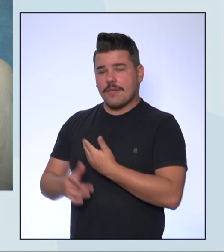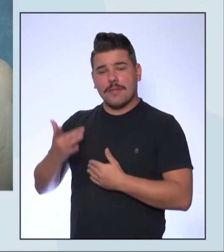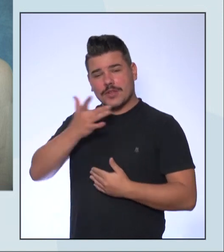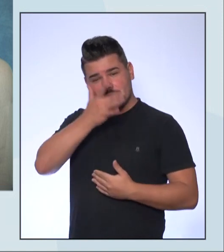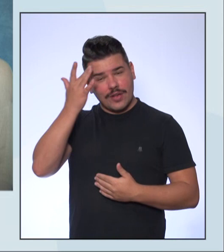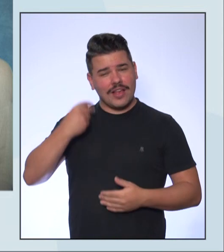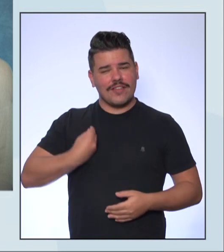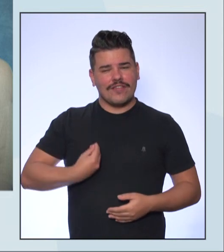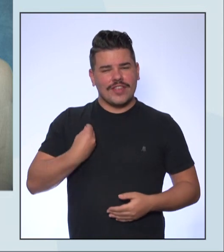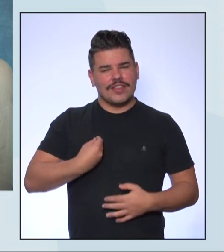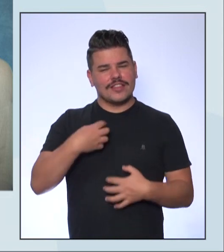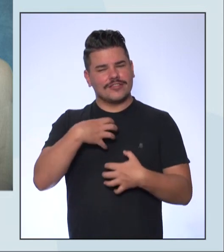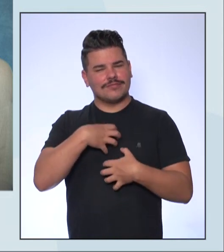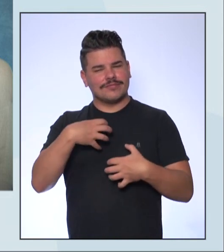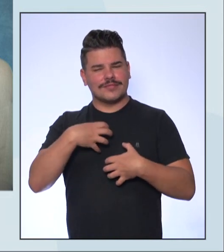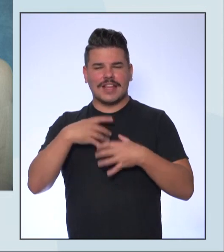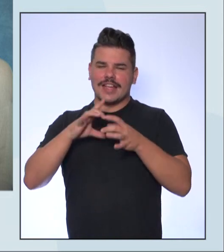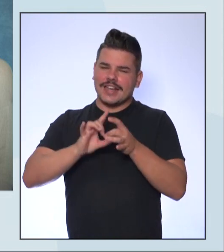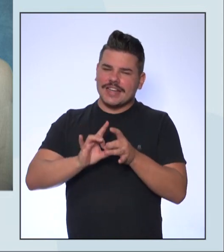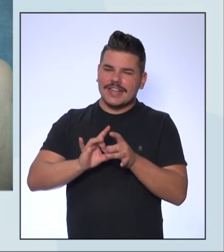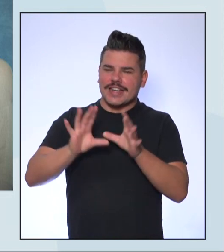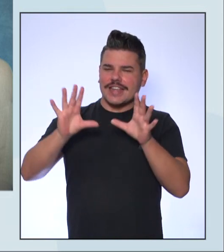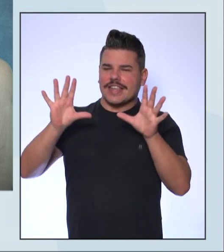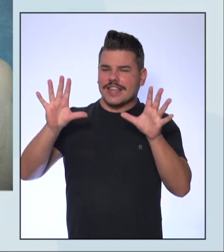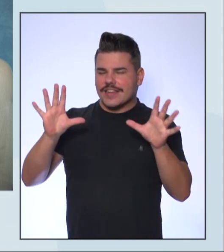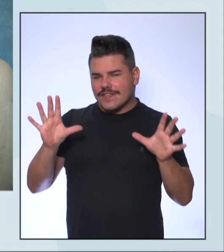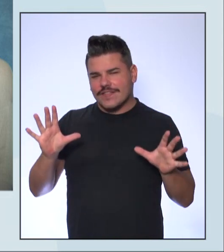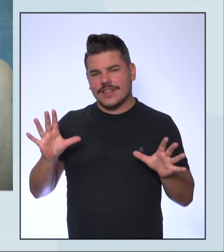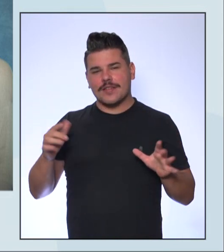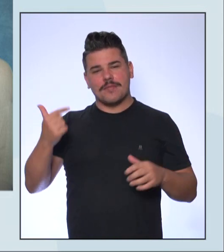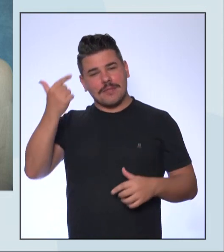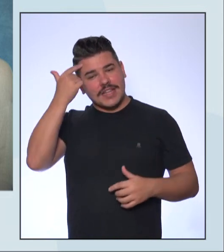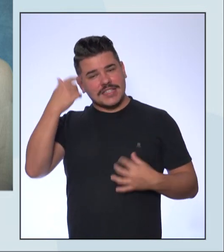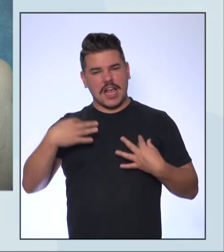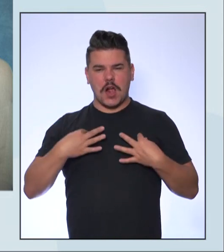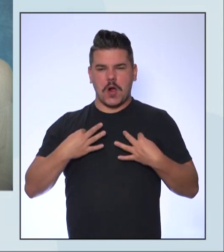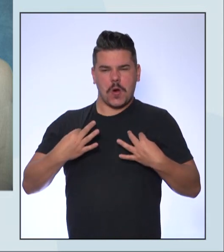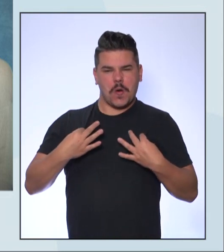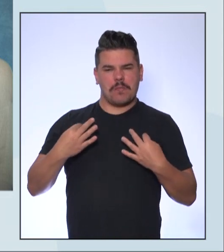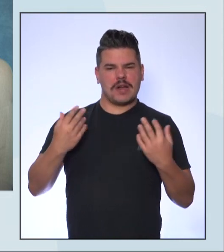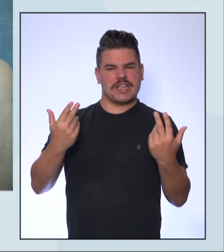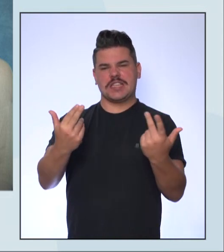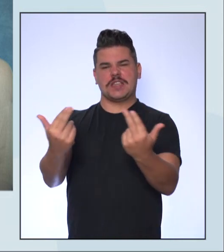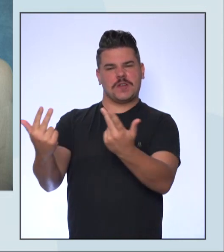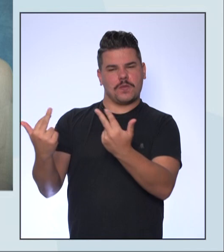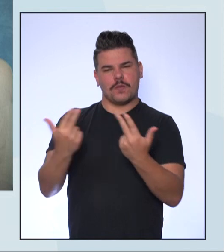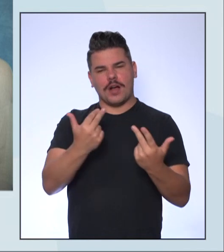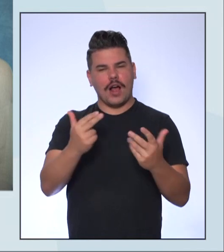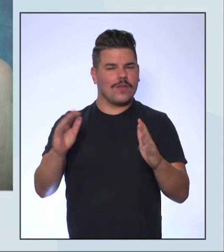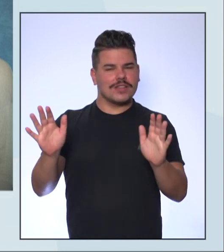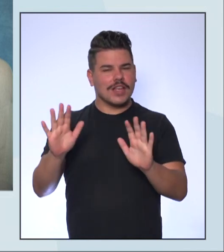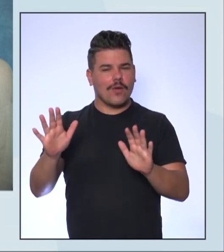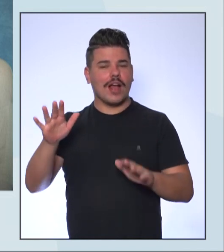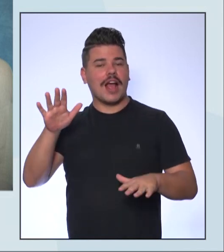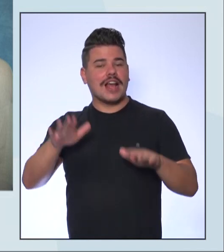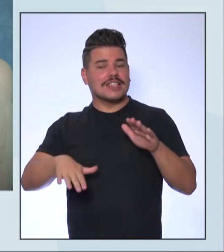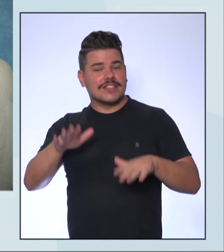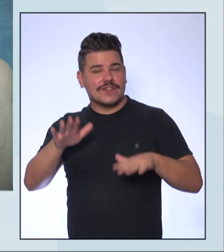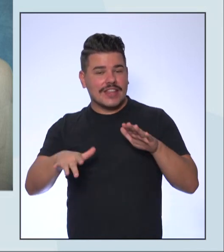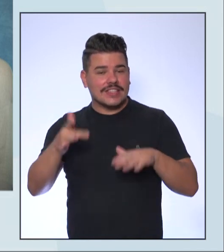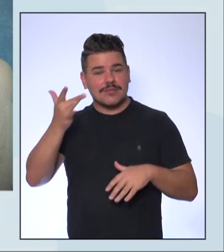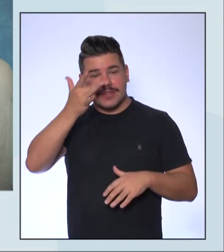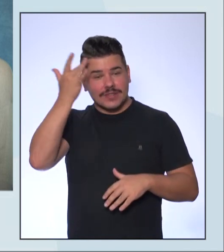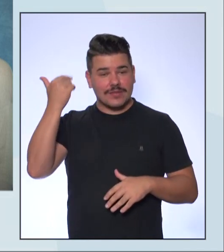vida mais livre, que não tem essa ideia de se vestir formalmente, né? Às vezes essa imagem